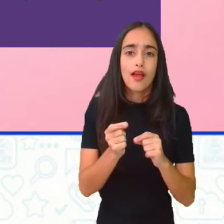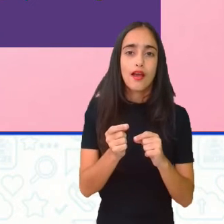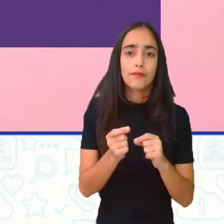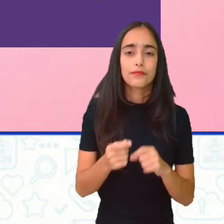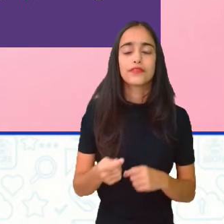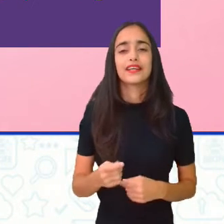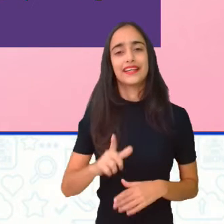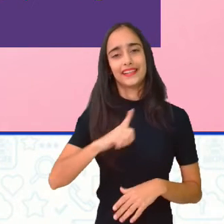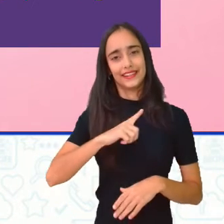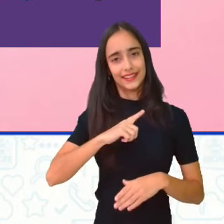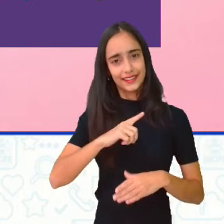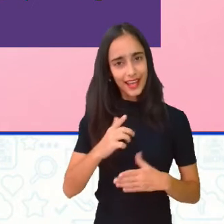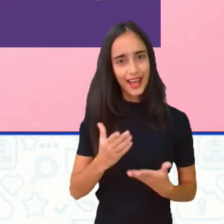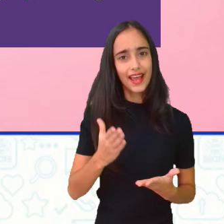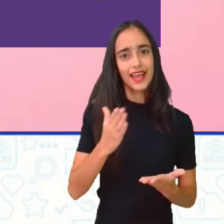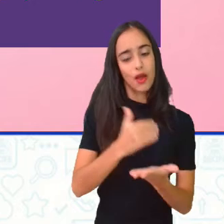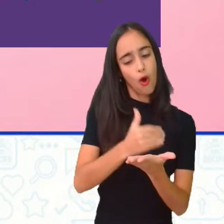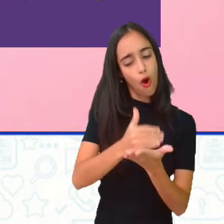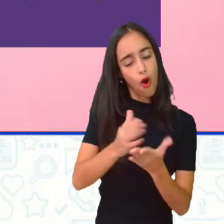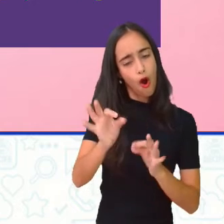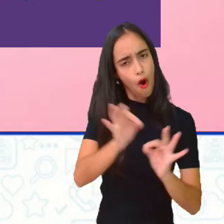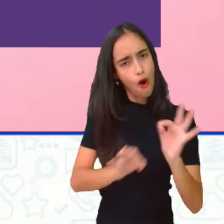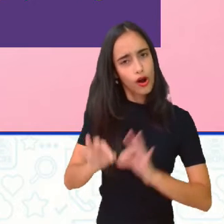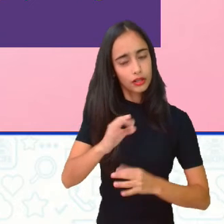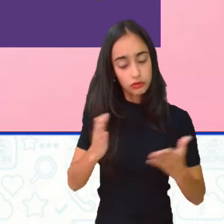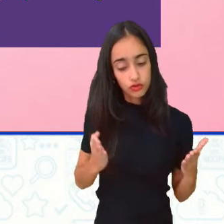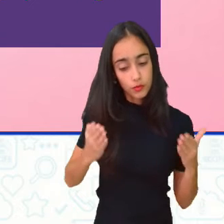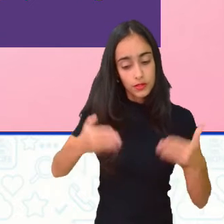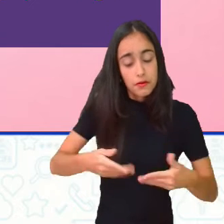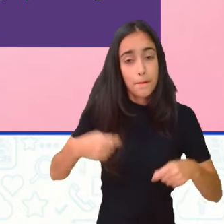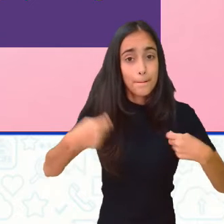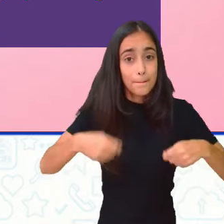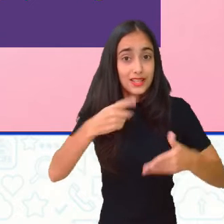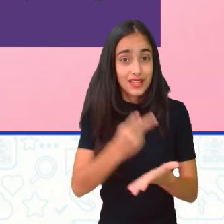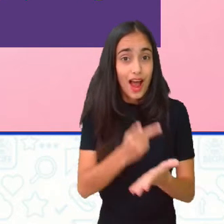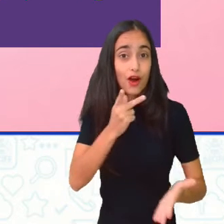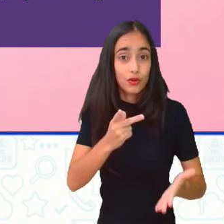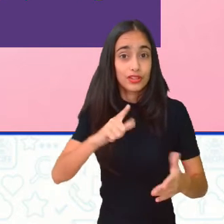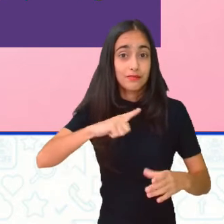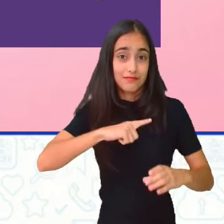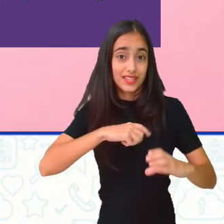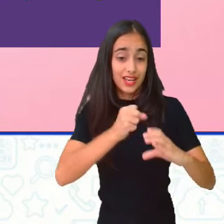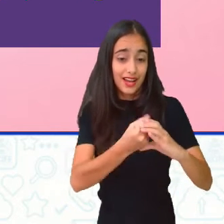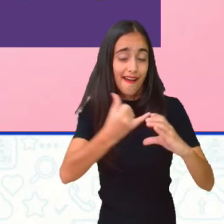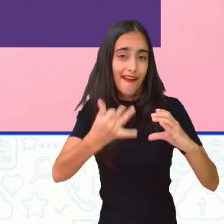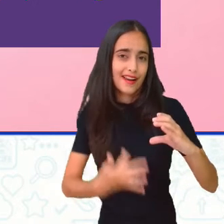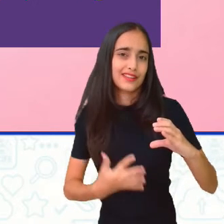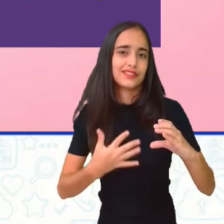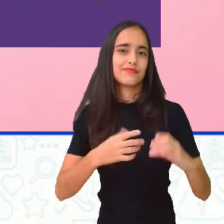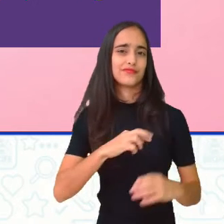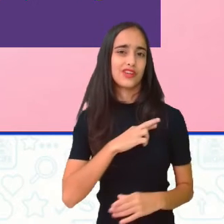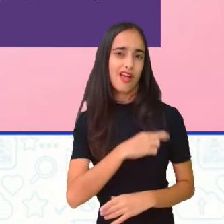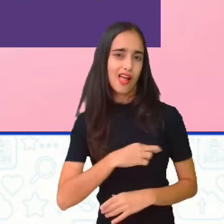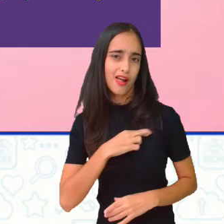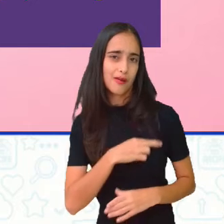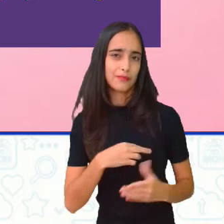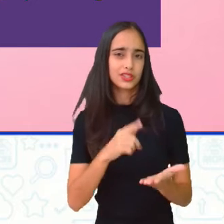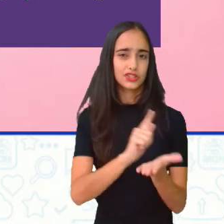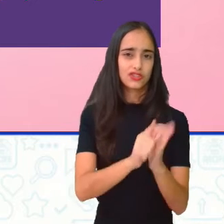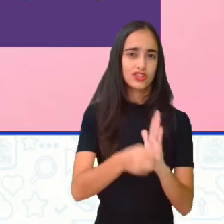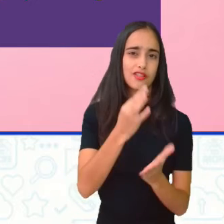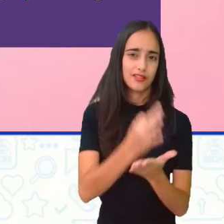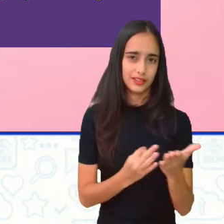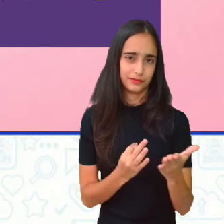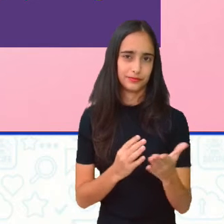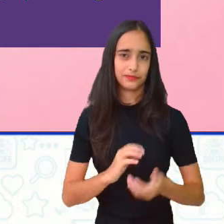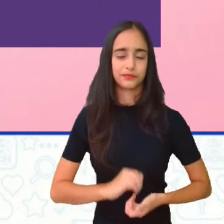específicas do gênero narrativo que precisam acontecer para que um texto seja caracterizado como gênero narrativo. Essas partes